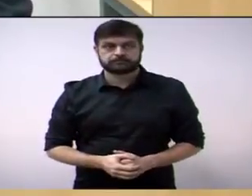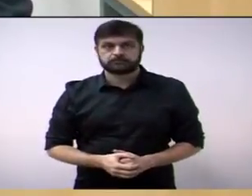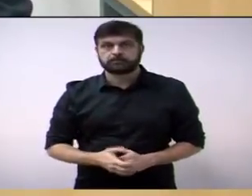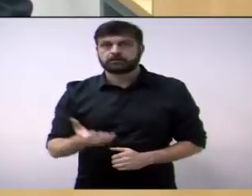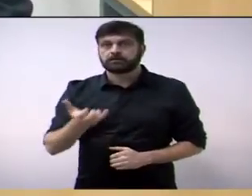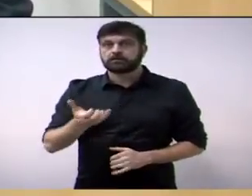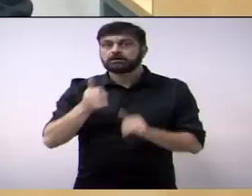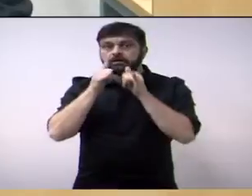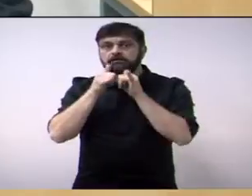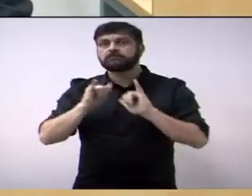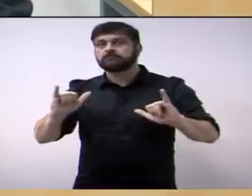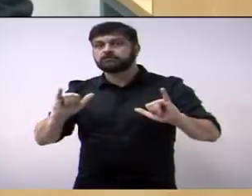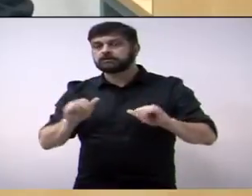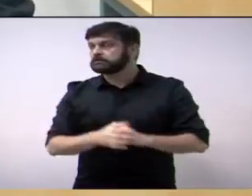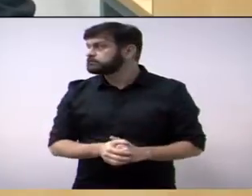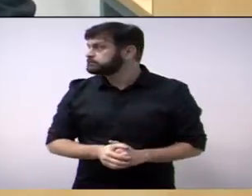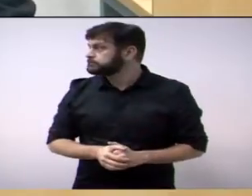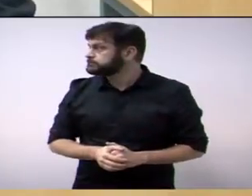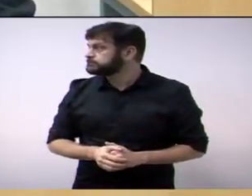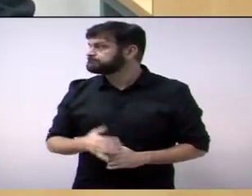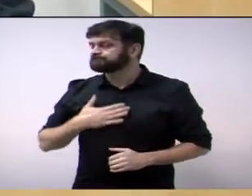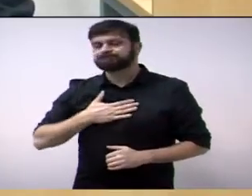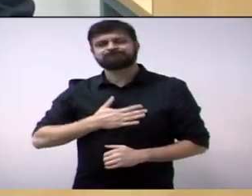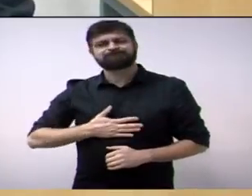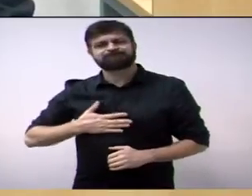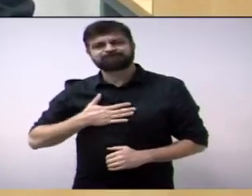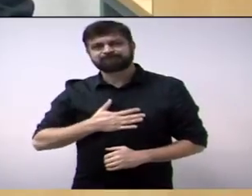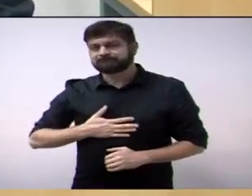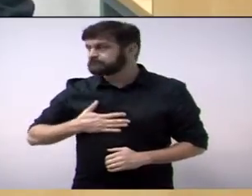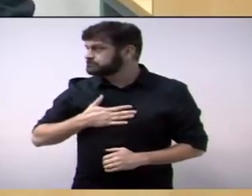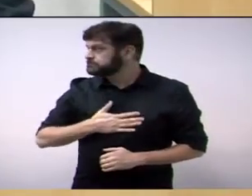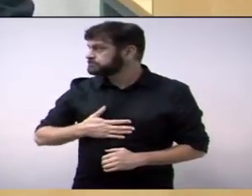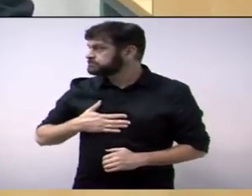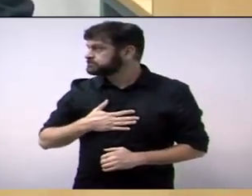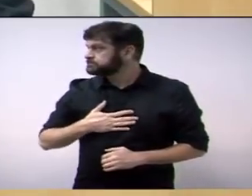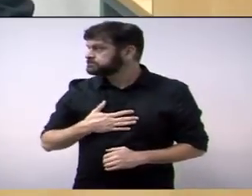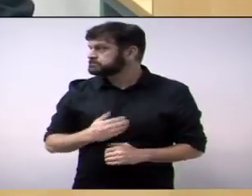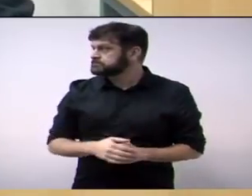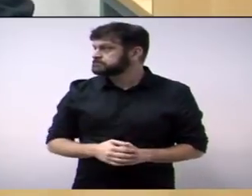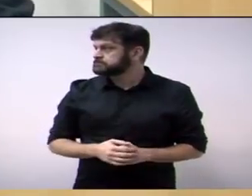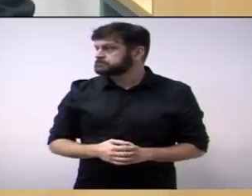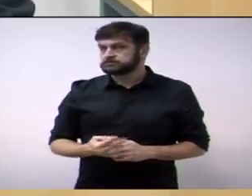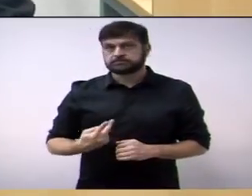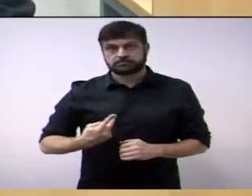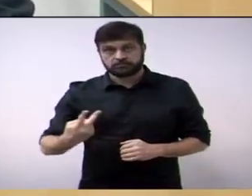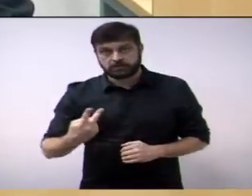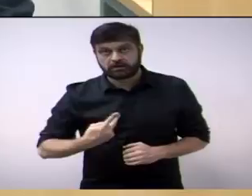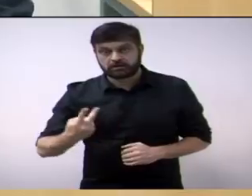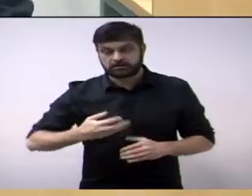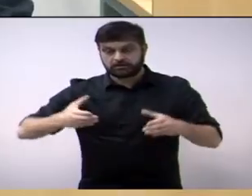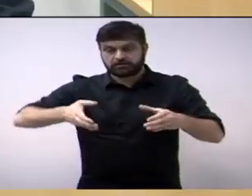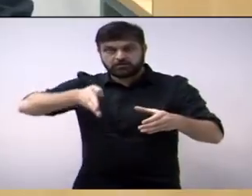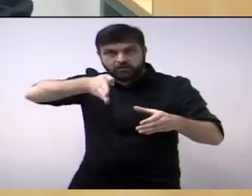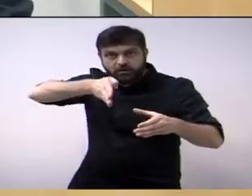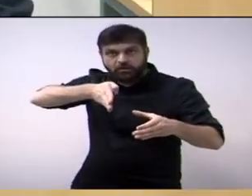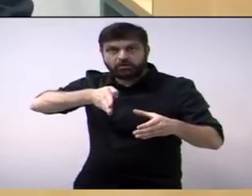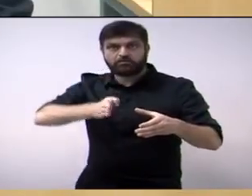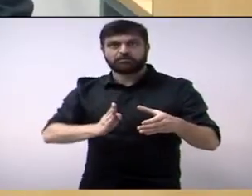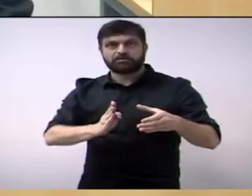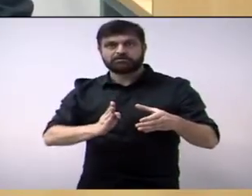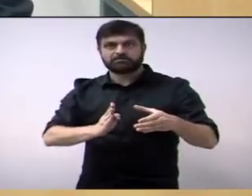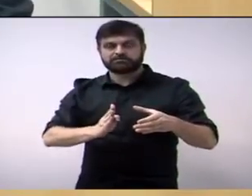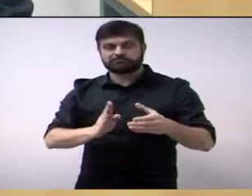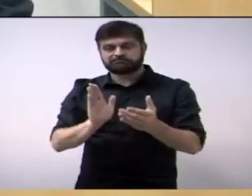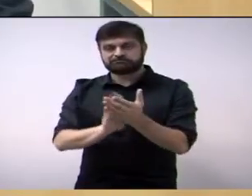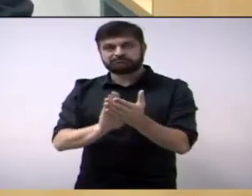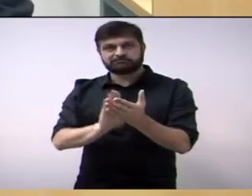falar para vocês que foi muito gostoso, muito bom, né, minha amiga, parceira, fazer parte do corte do bolo. Foi uma coisa